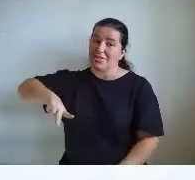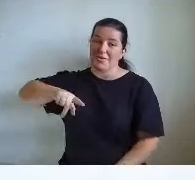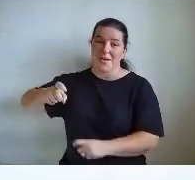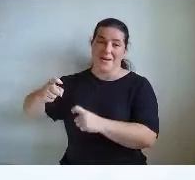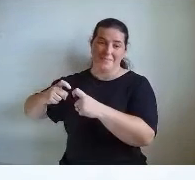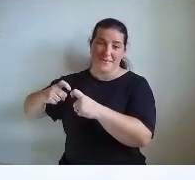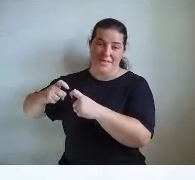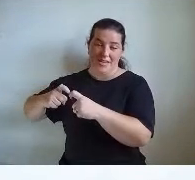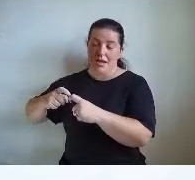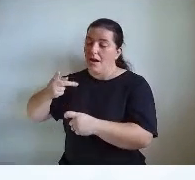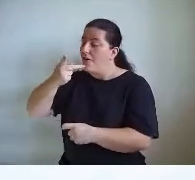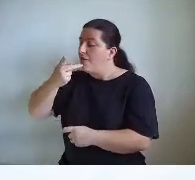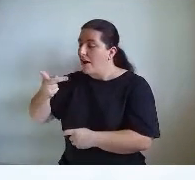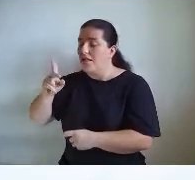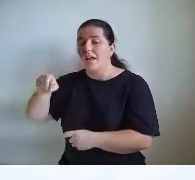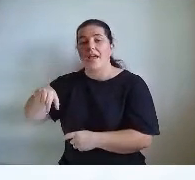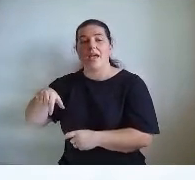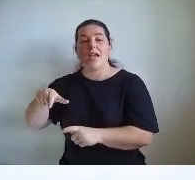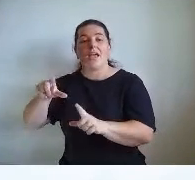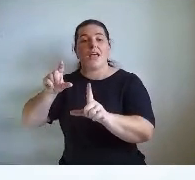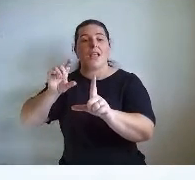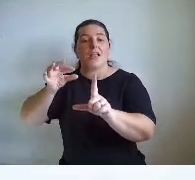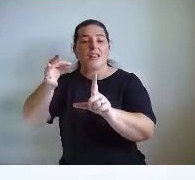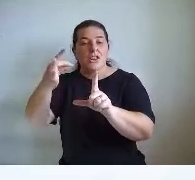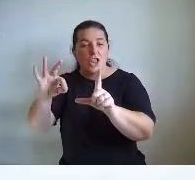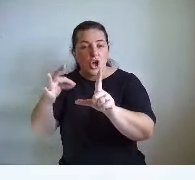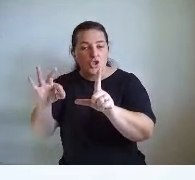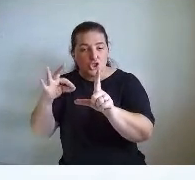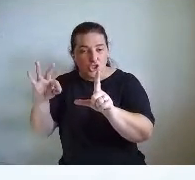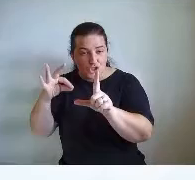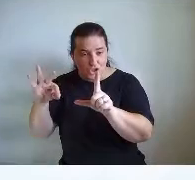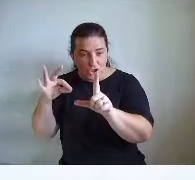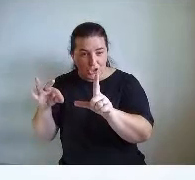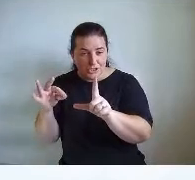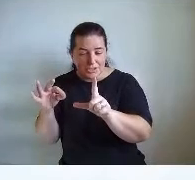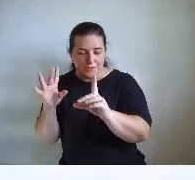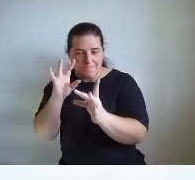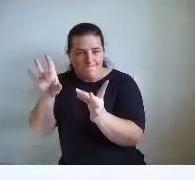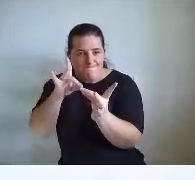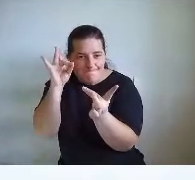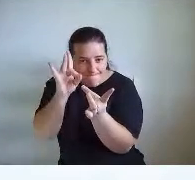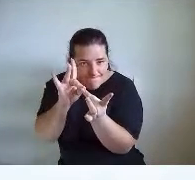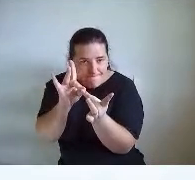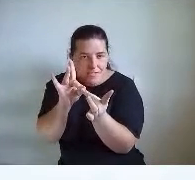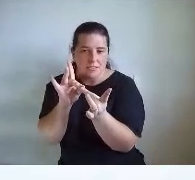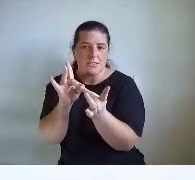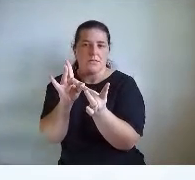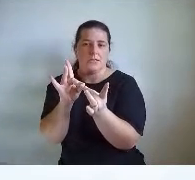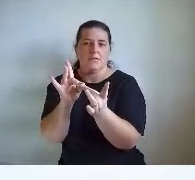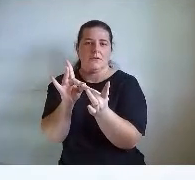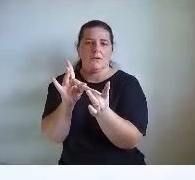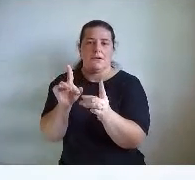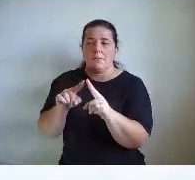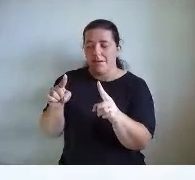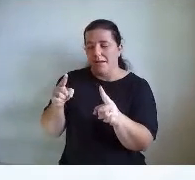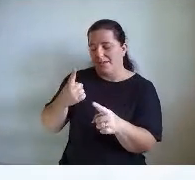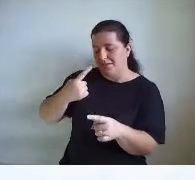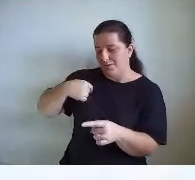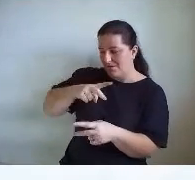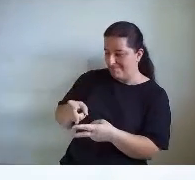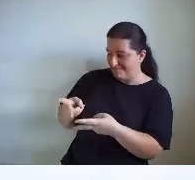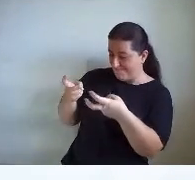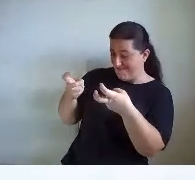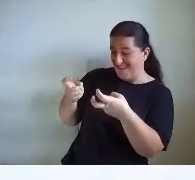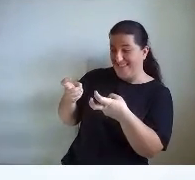é especialista em logística, mas até isso a gente também tem dúvidas, né? Em razão da desastrada política aí de distribuição